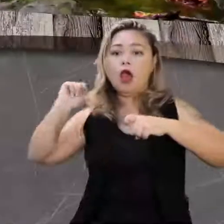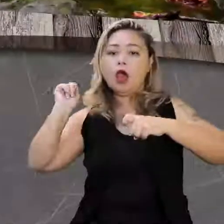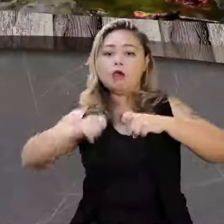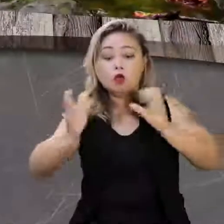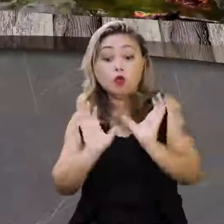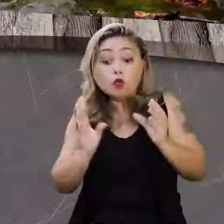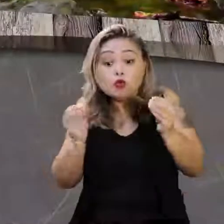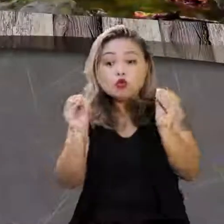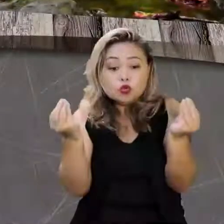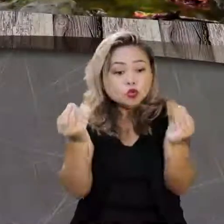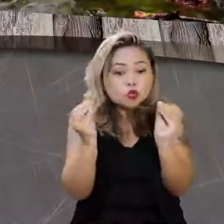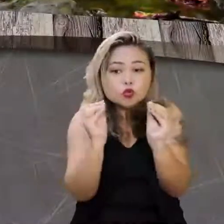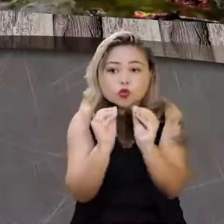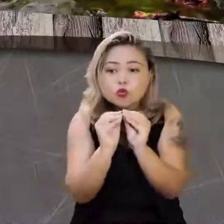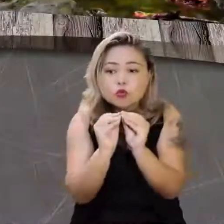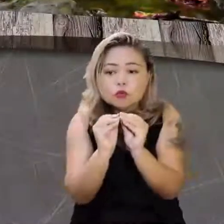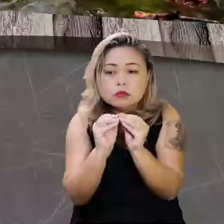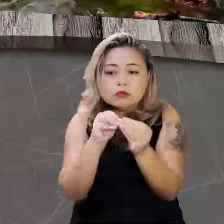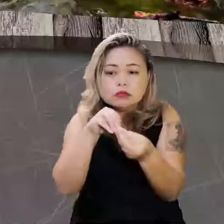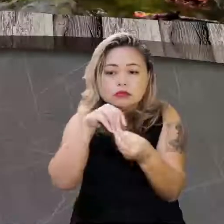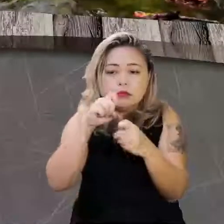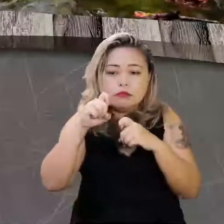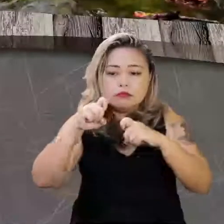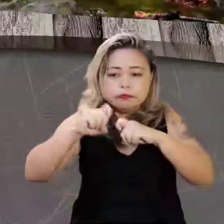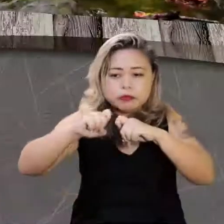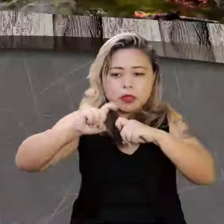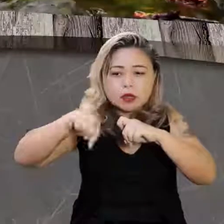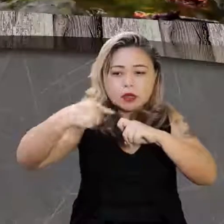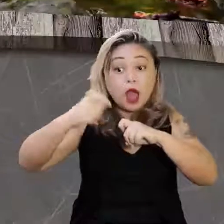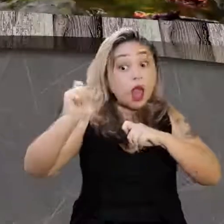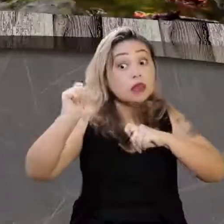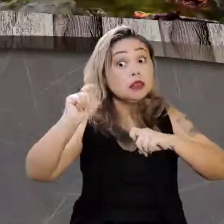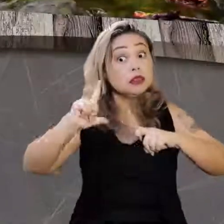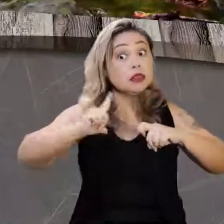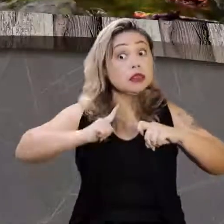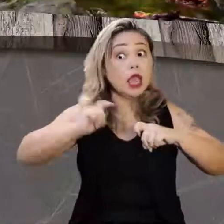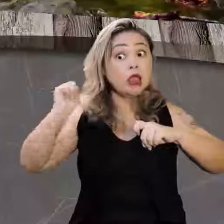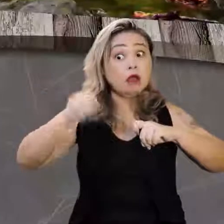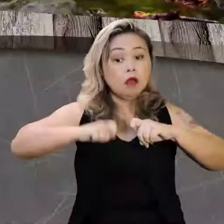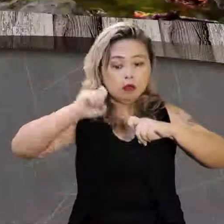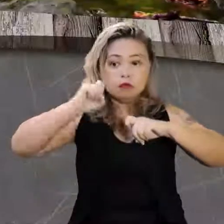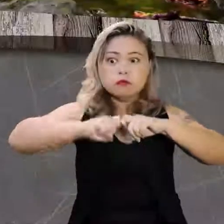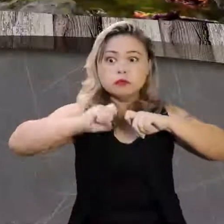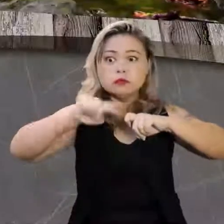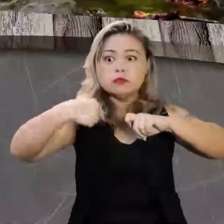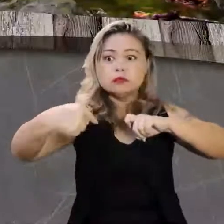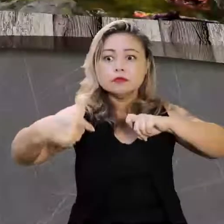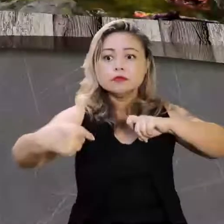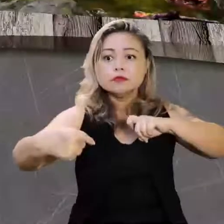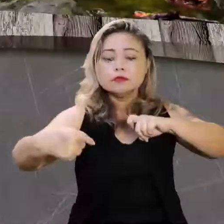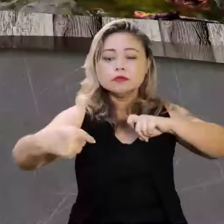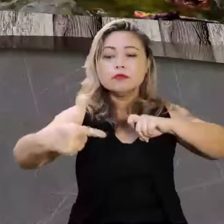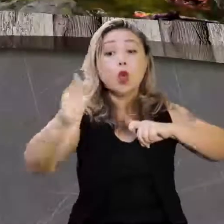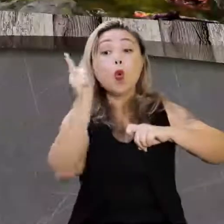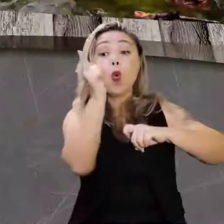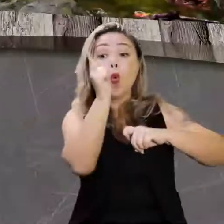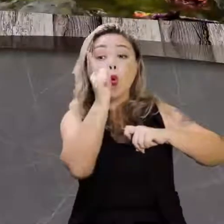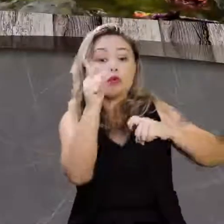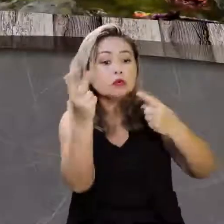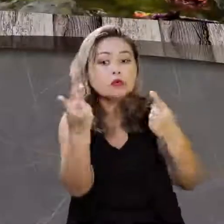fossem colocados juntos, eles teriam esse potencial de se reproduzir. Tem potencial reprodutivo.